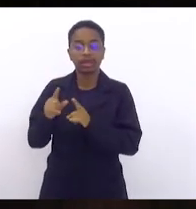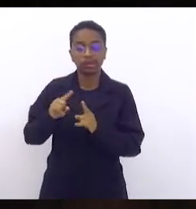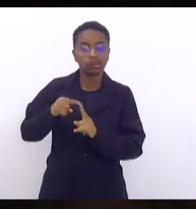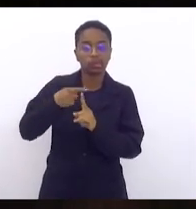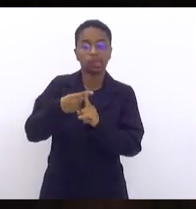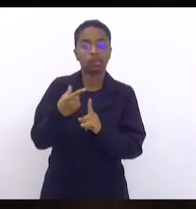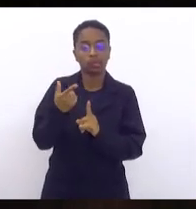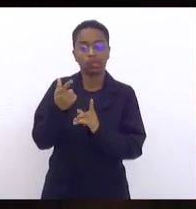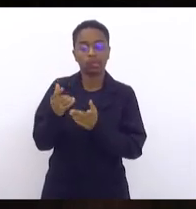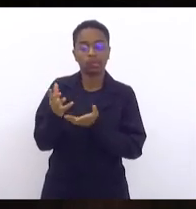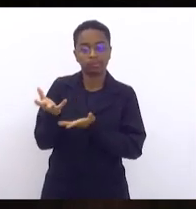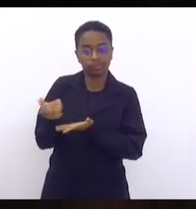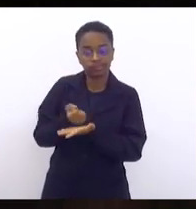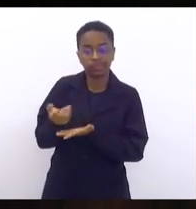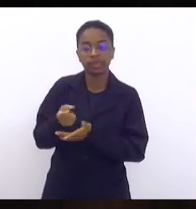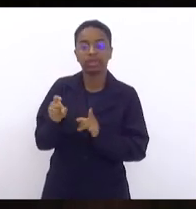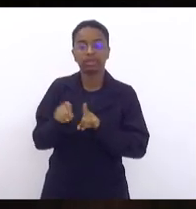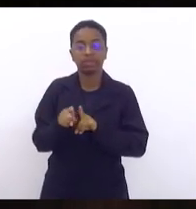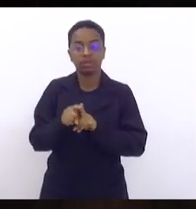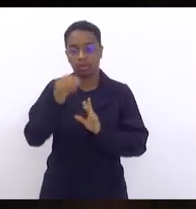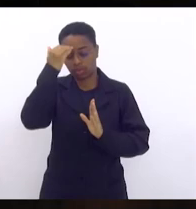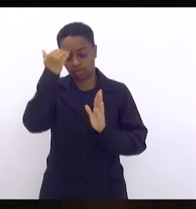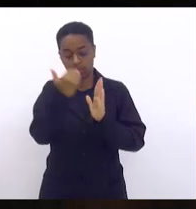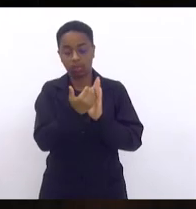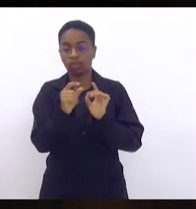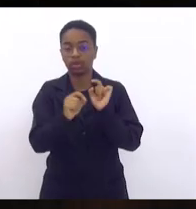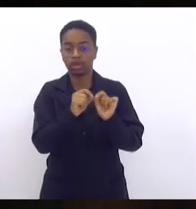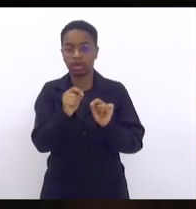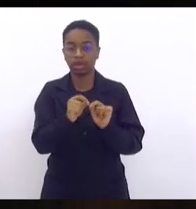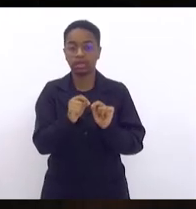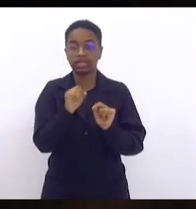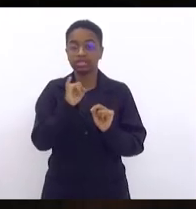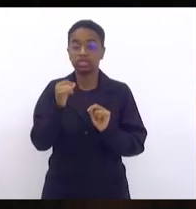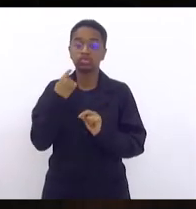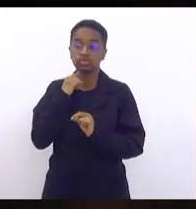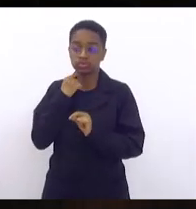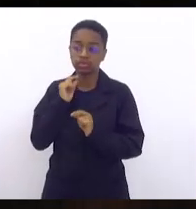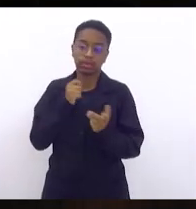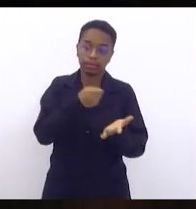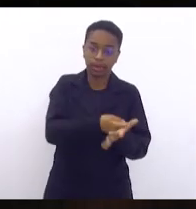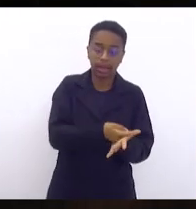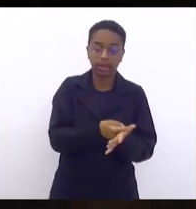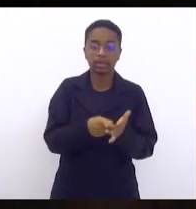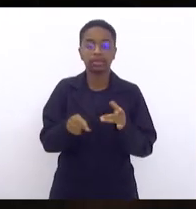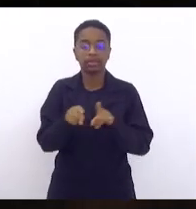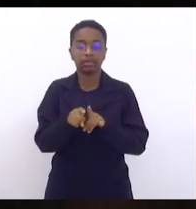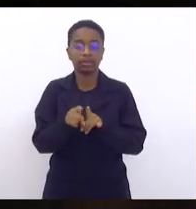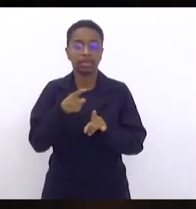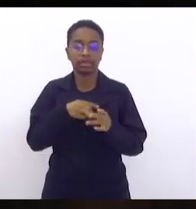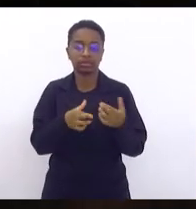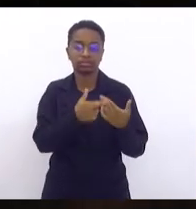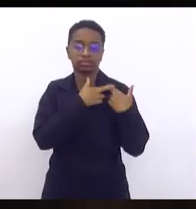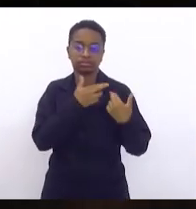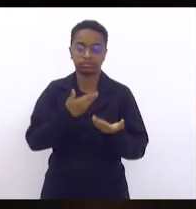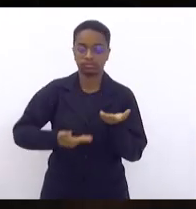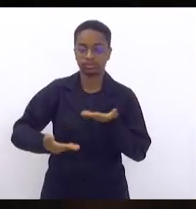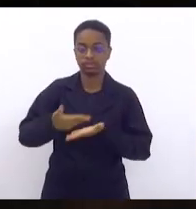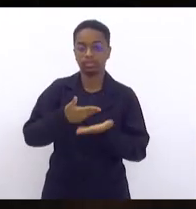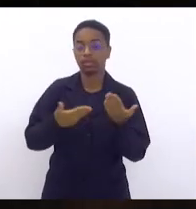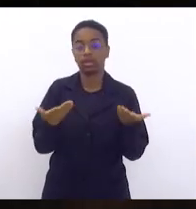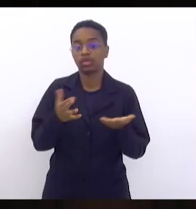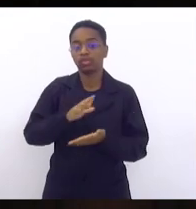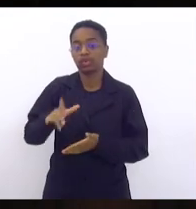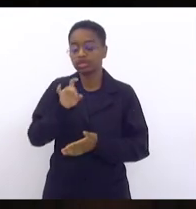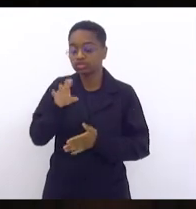tá previsto na Perspectiva do princípio do poluidor pagador e da responsabilidade compartilhada então é para além